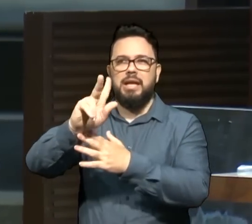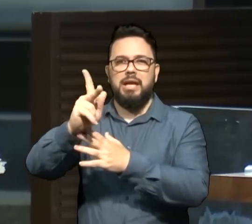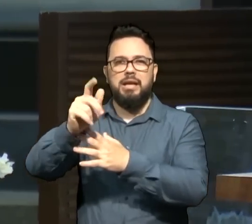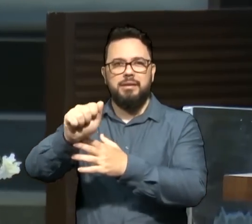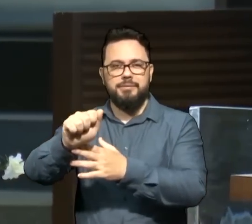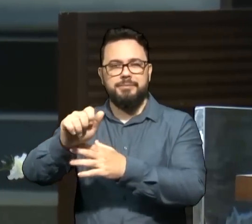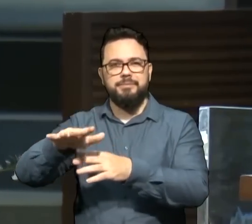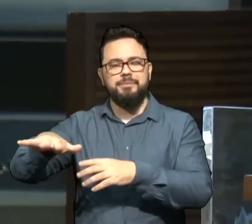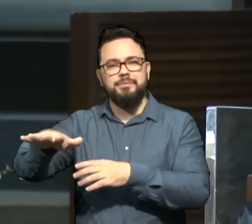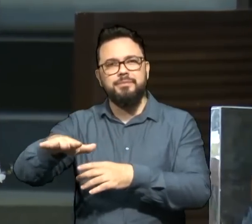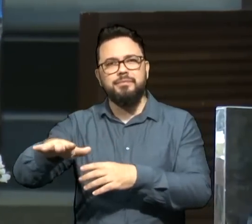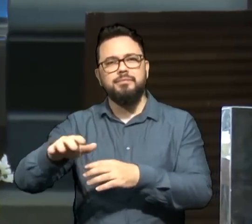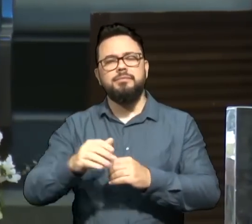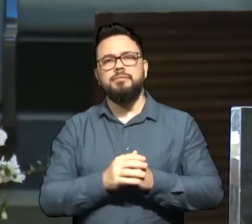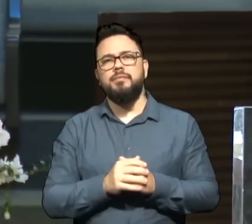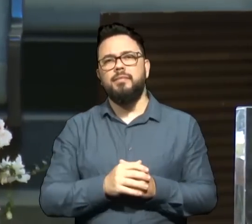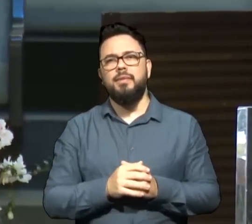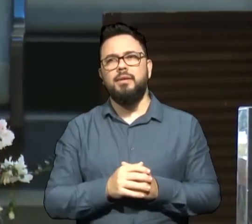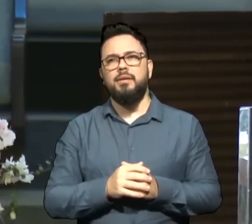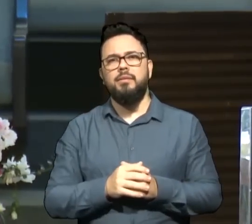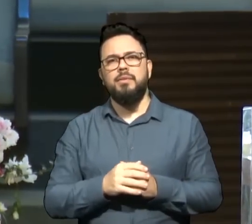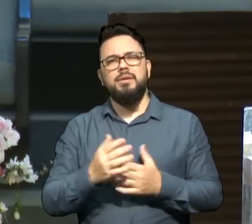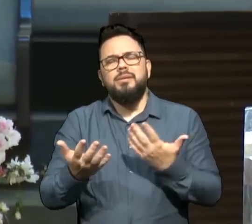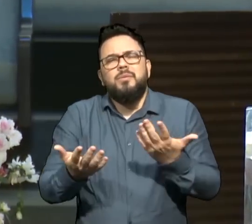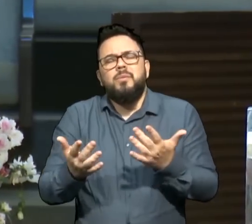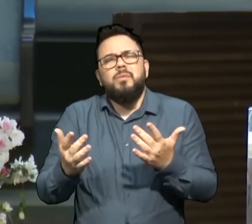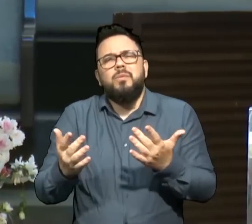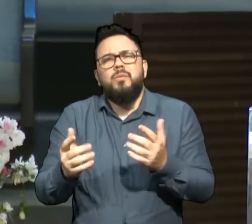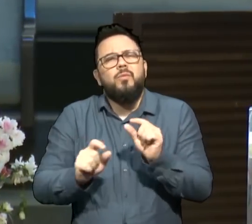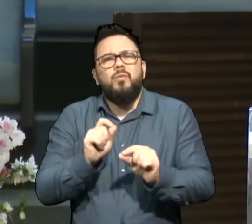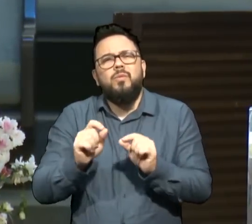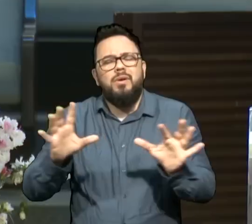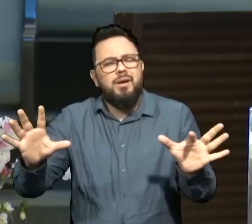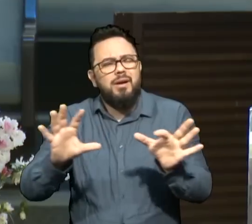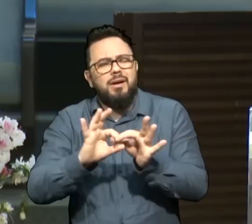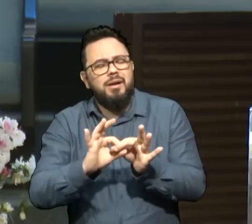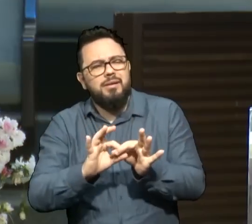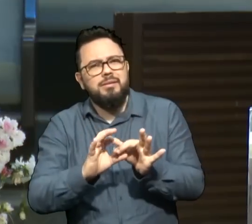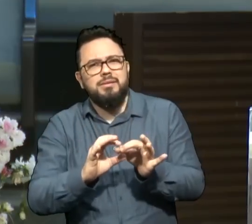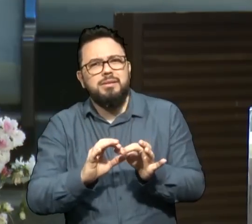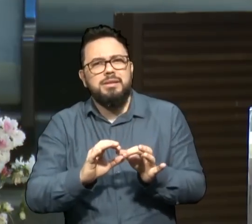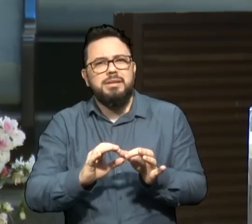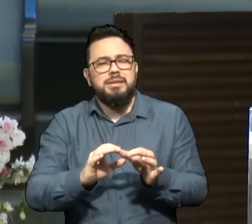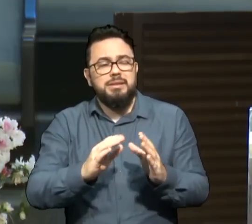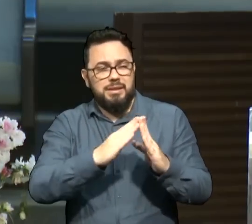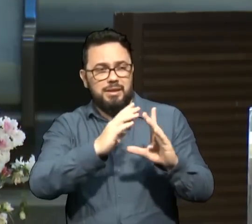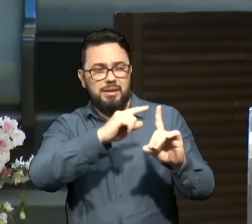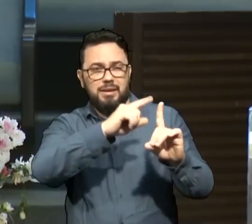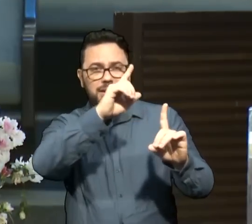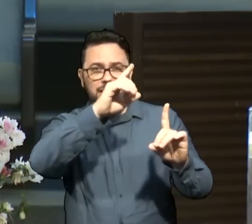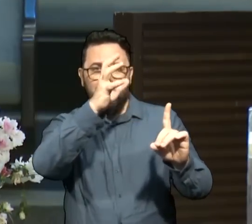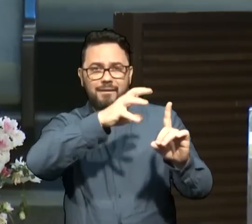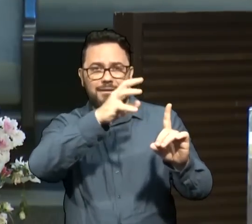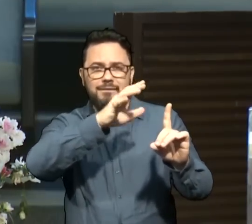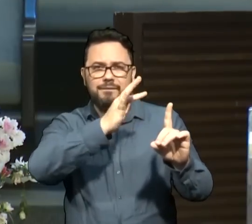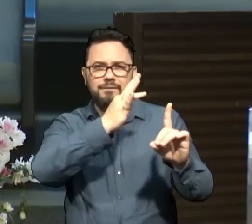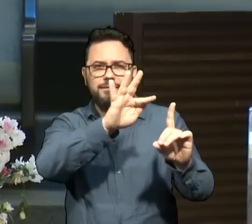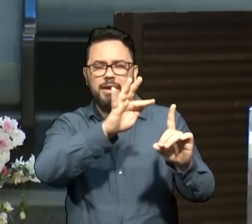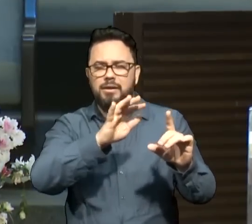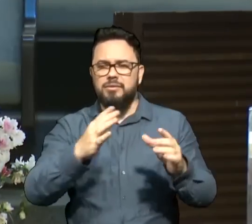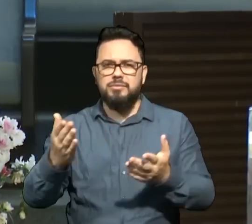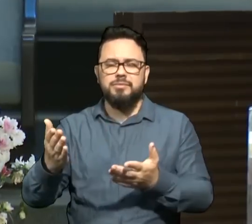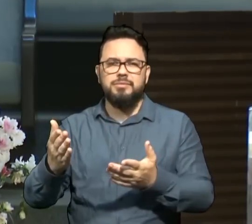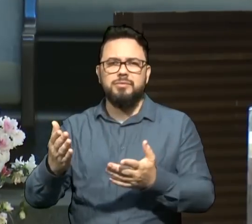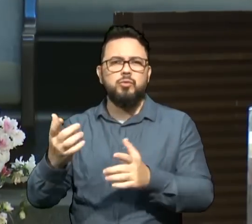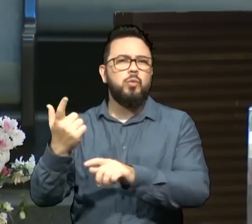pmos com a Diana dos Efésios é que a lenda da mitologia grega conta que Diana quando